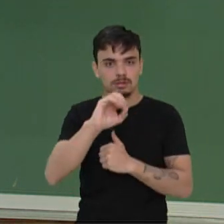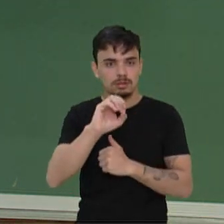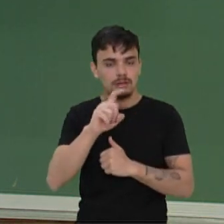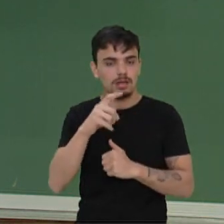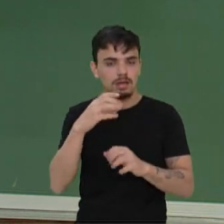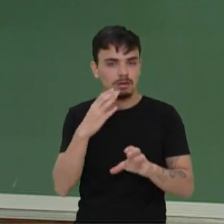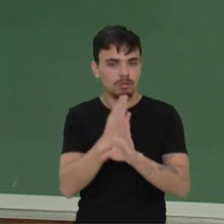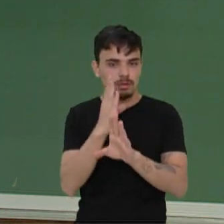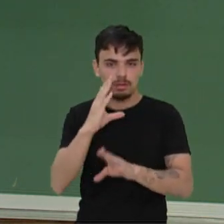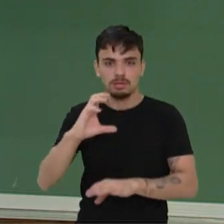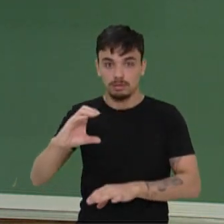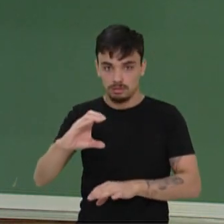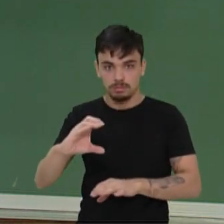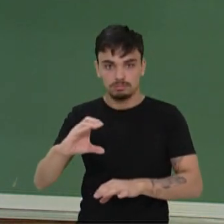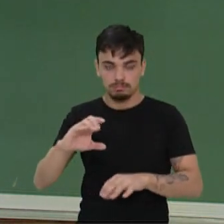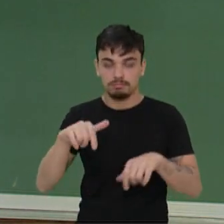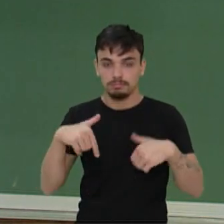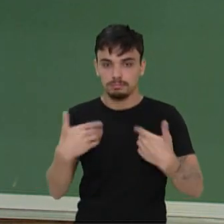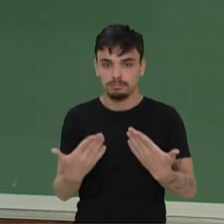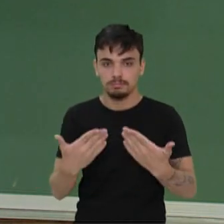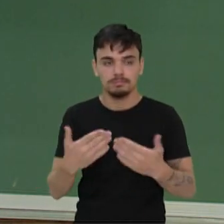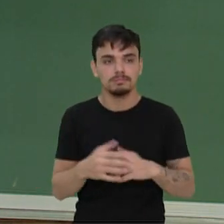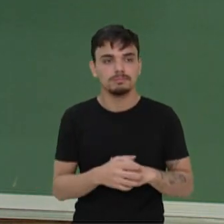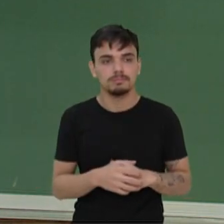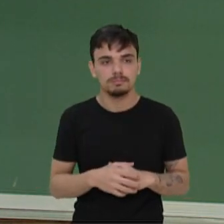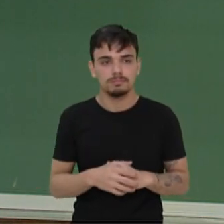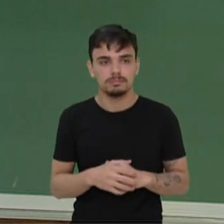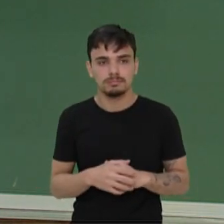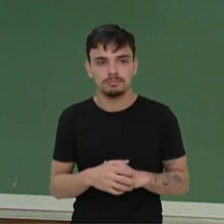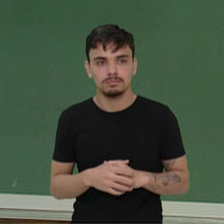termo C, né, é onde corta o eixo Y.